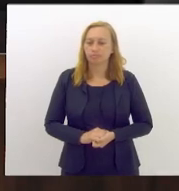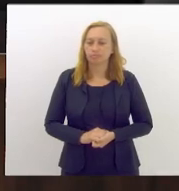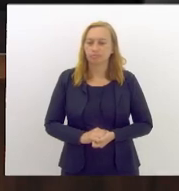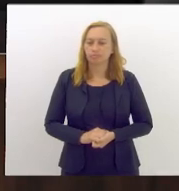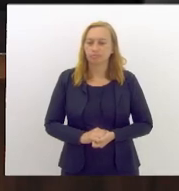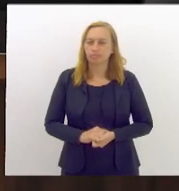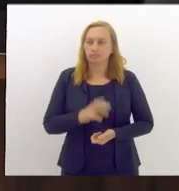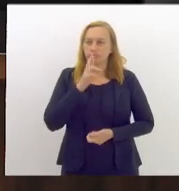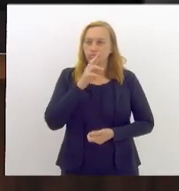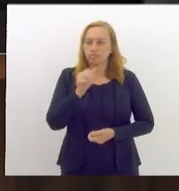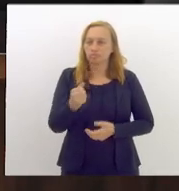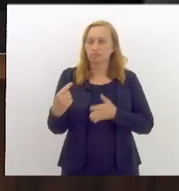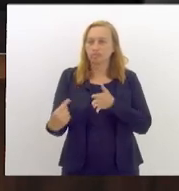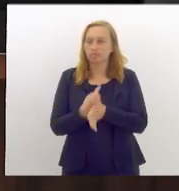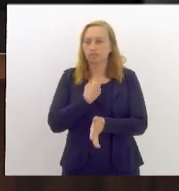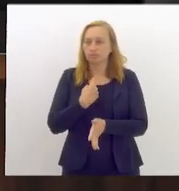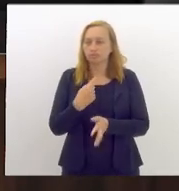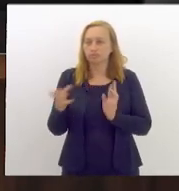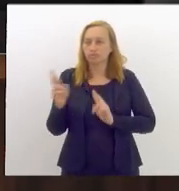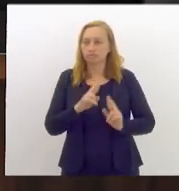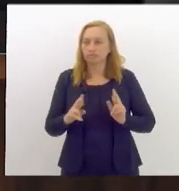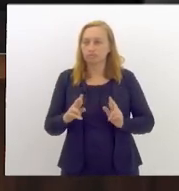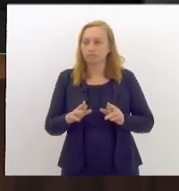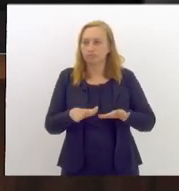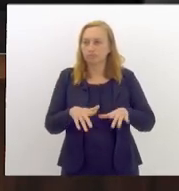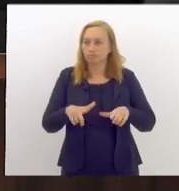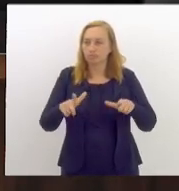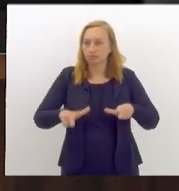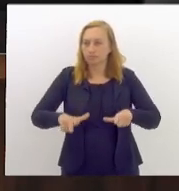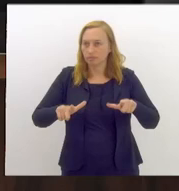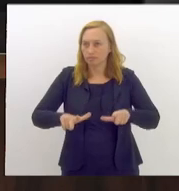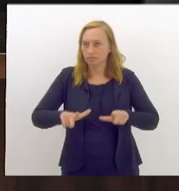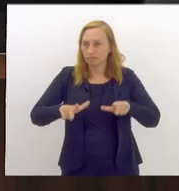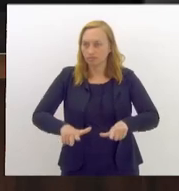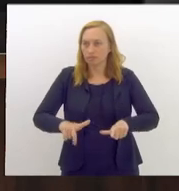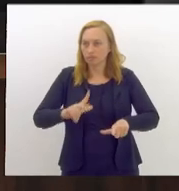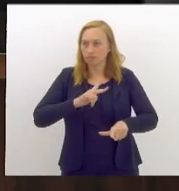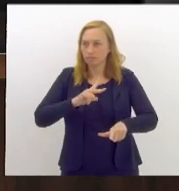o Rodrigo Amorim me consultou em relação do terreno de um particular que tem na próxima